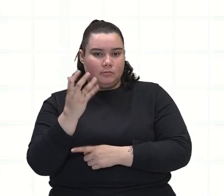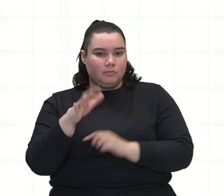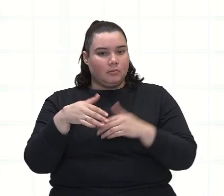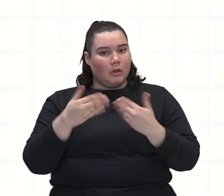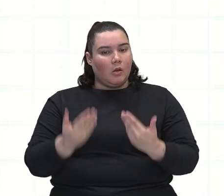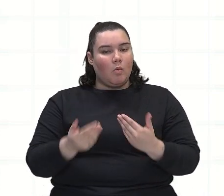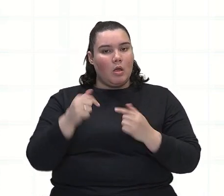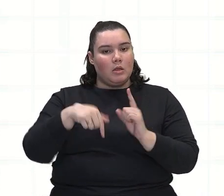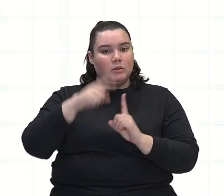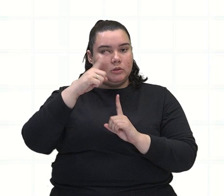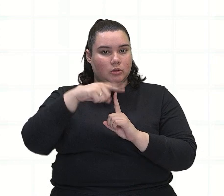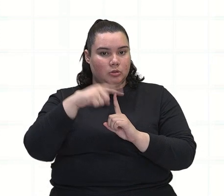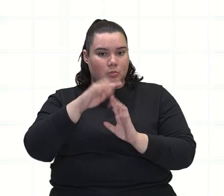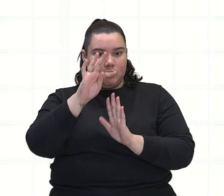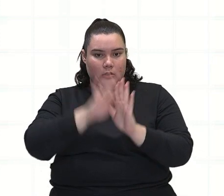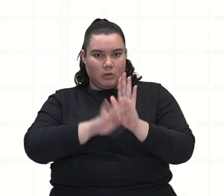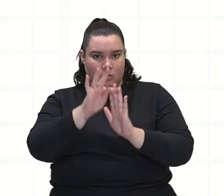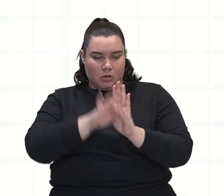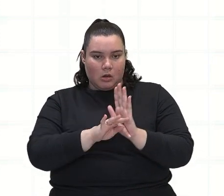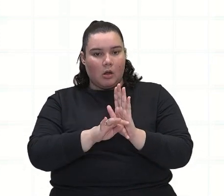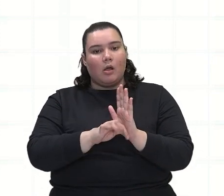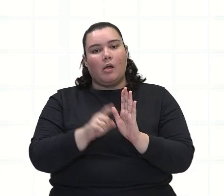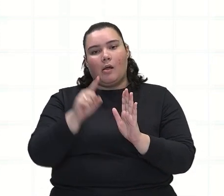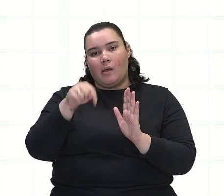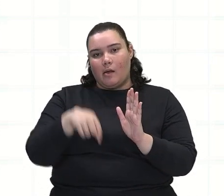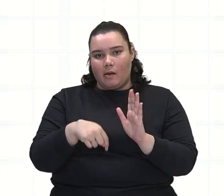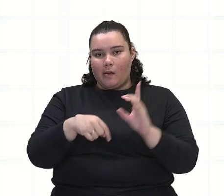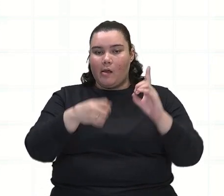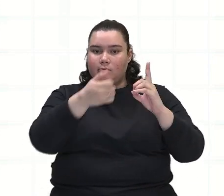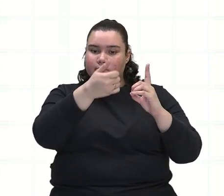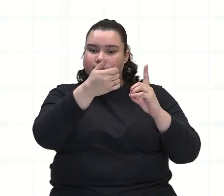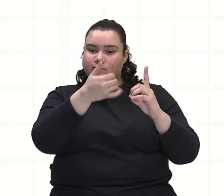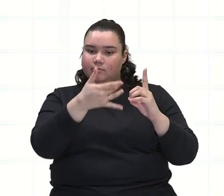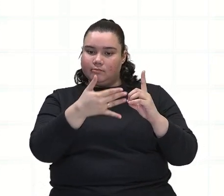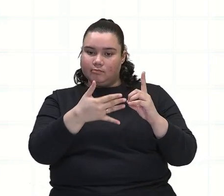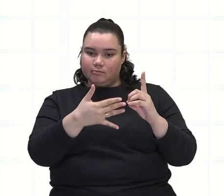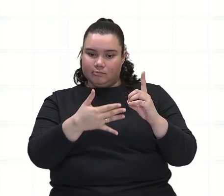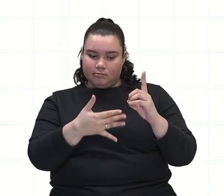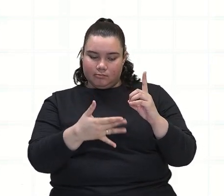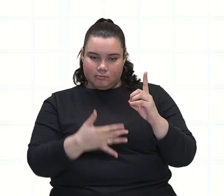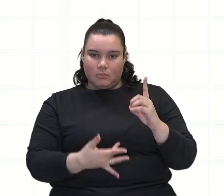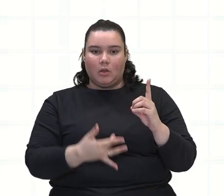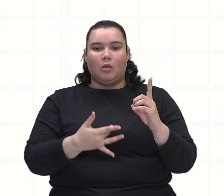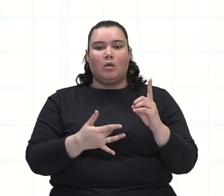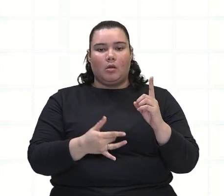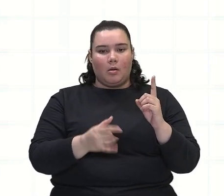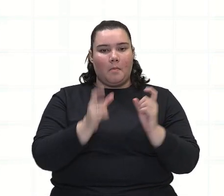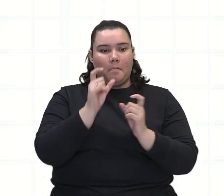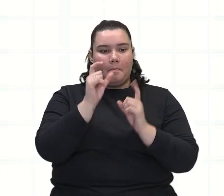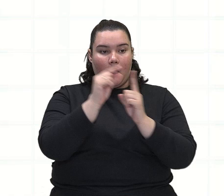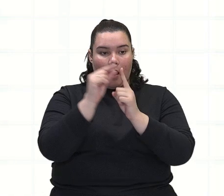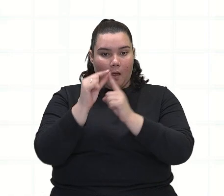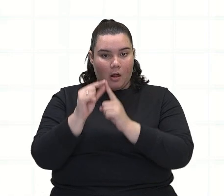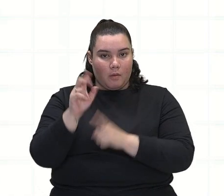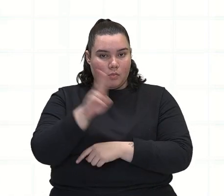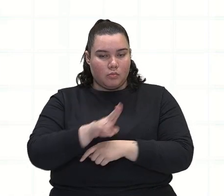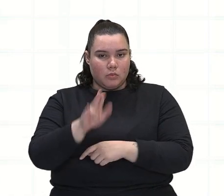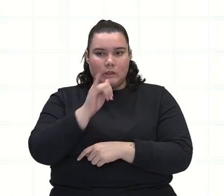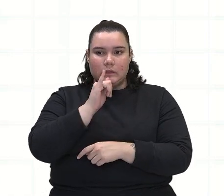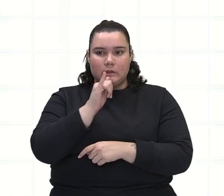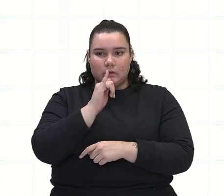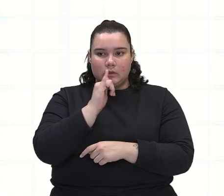textual, trata-se de uma descrição com palavras, de uma fotografia